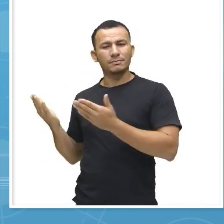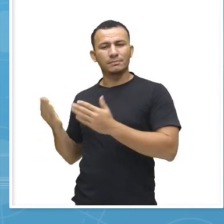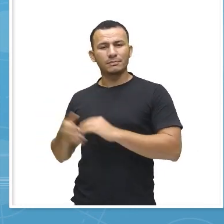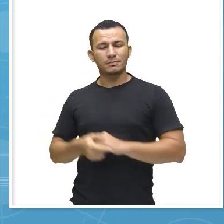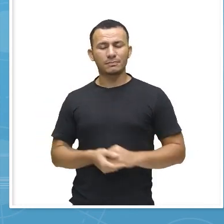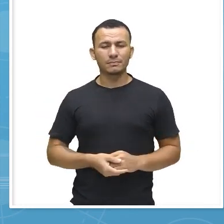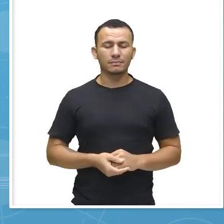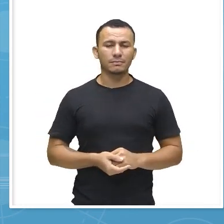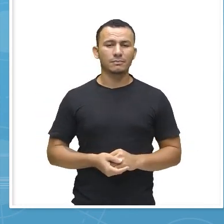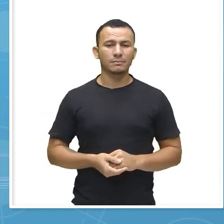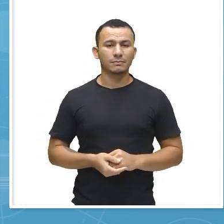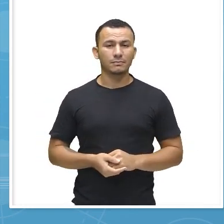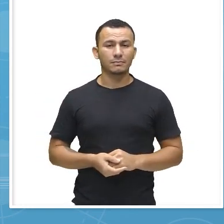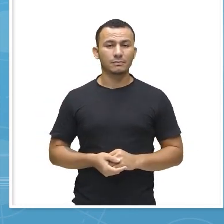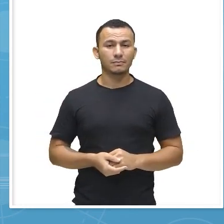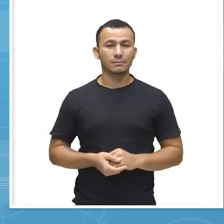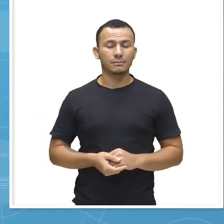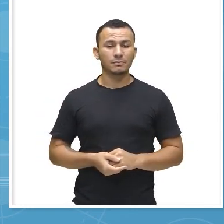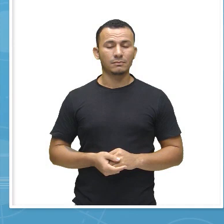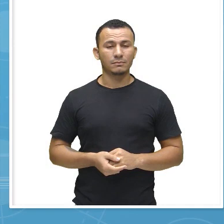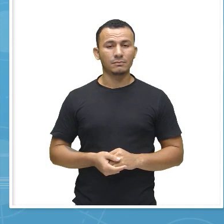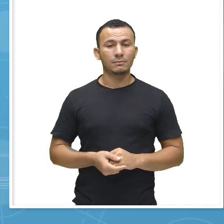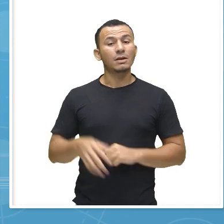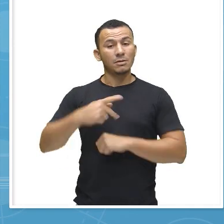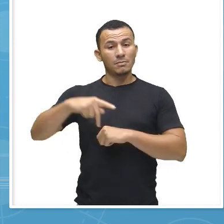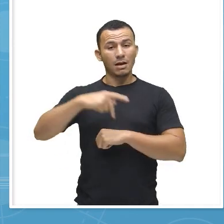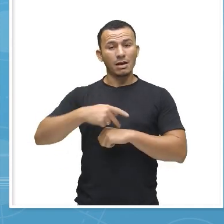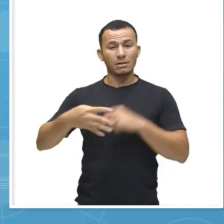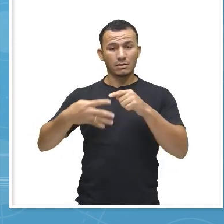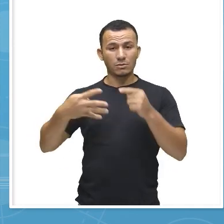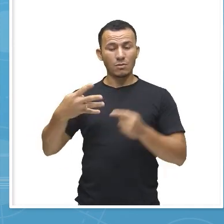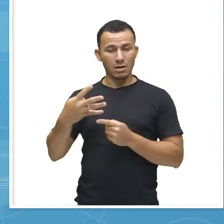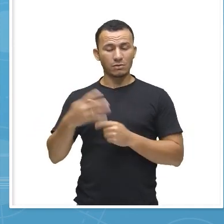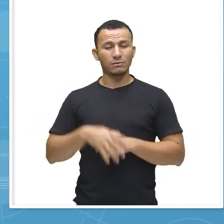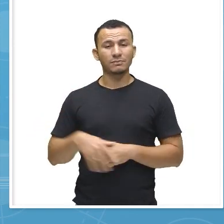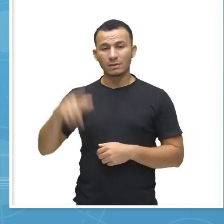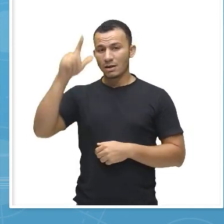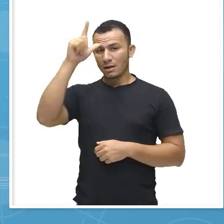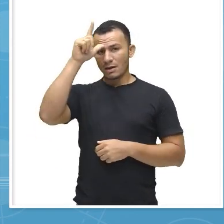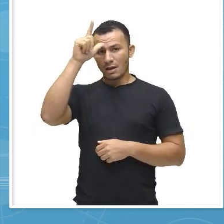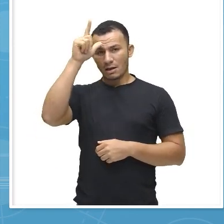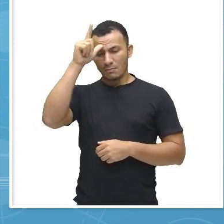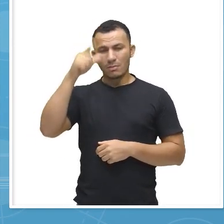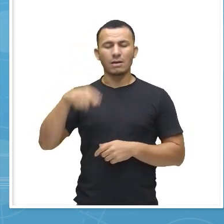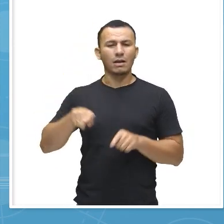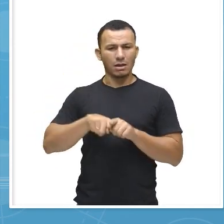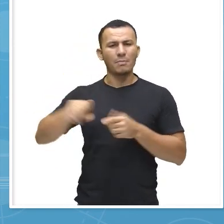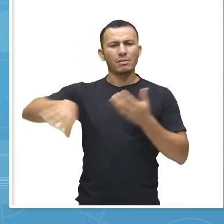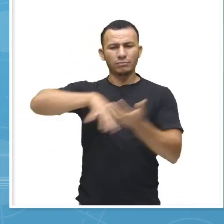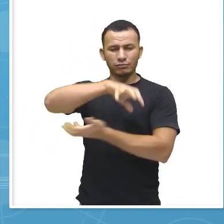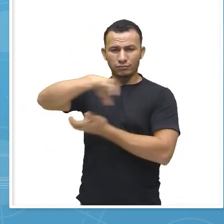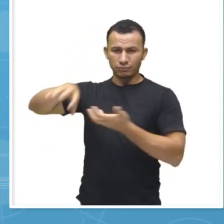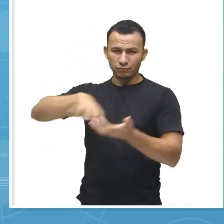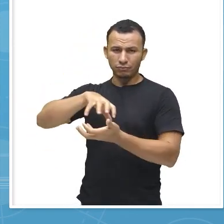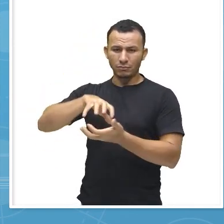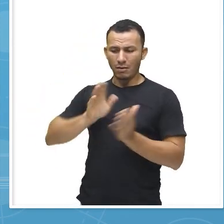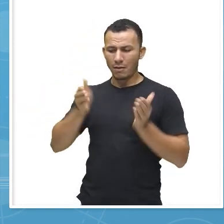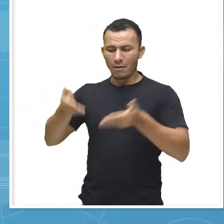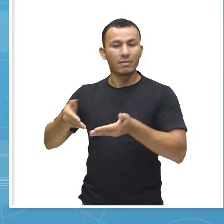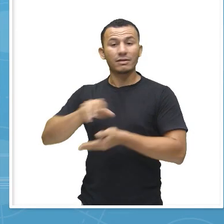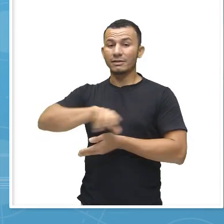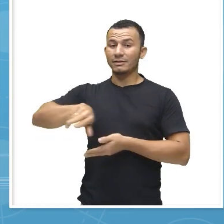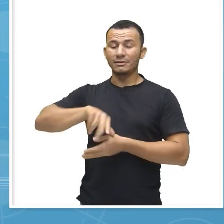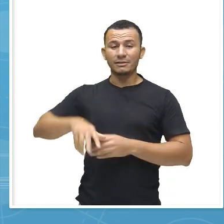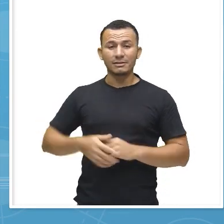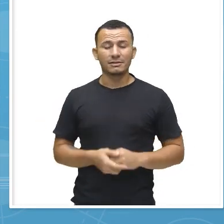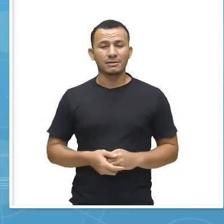alunos. Temos aí 4 países, olha aí. A Alemanha, ela também vai sofrer uma revolução, mas nós não estamos falando dela nesse